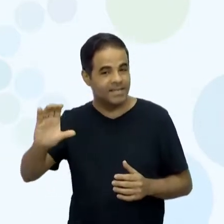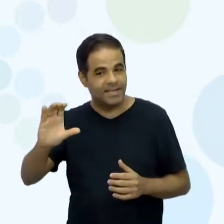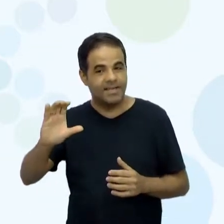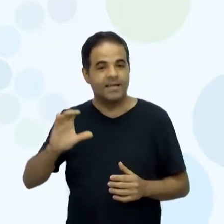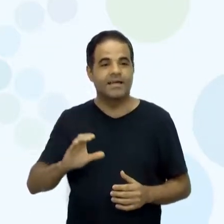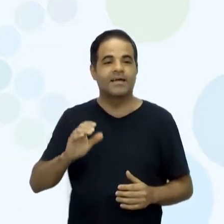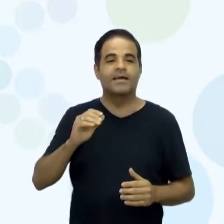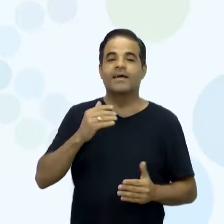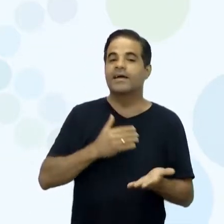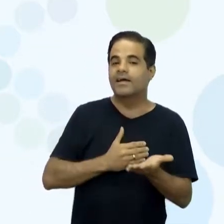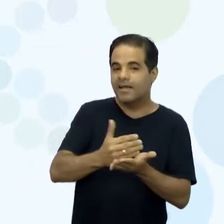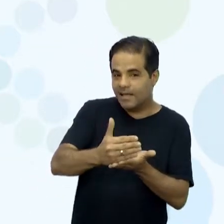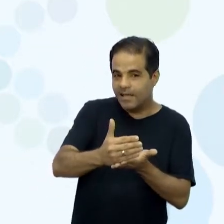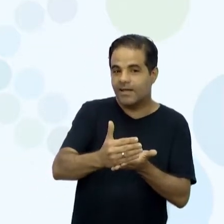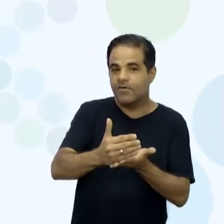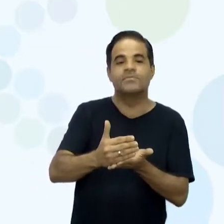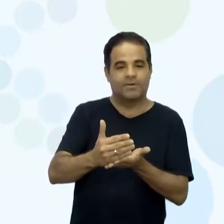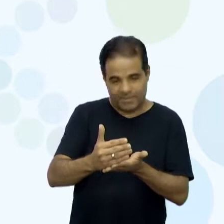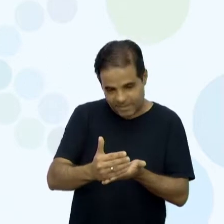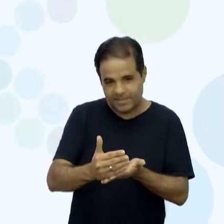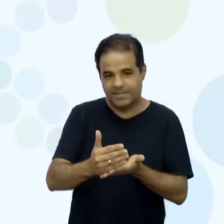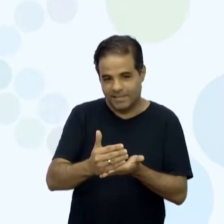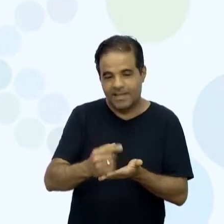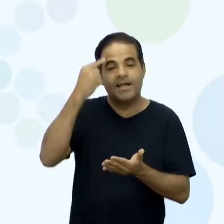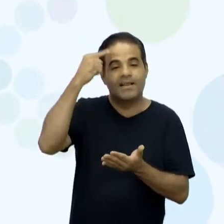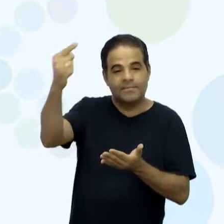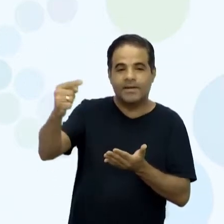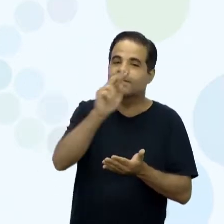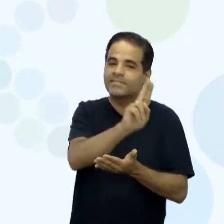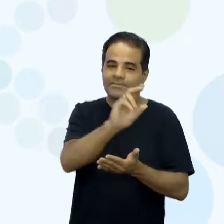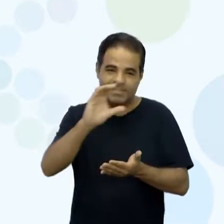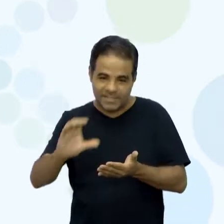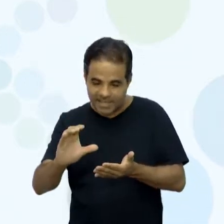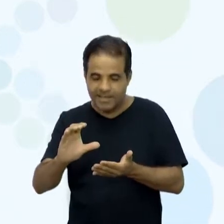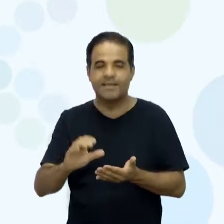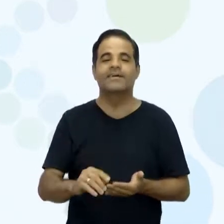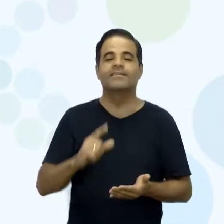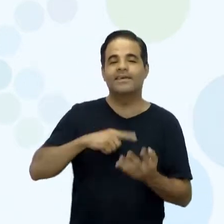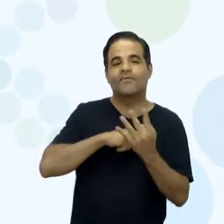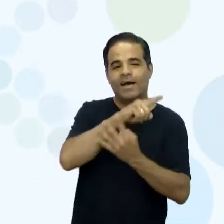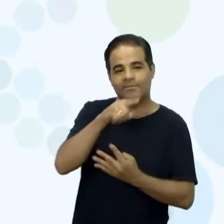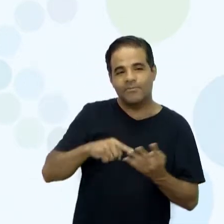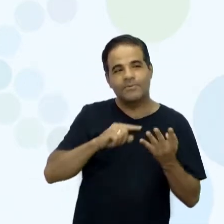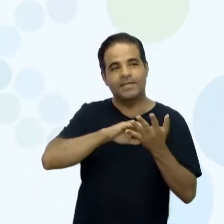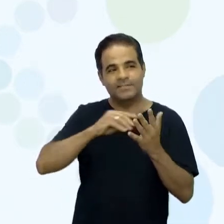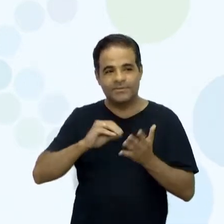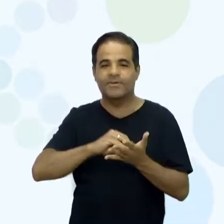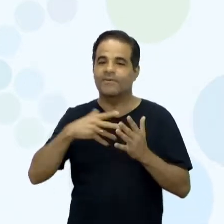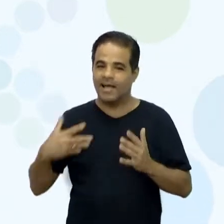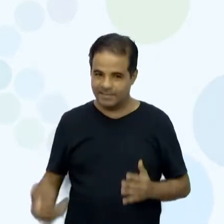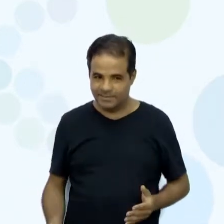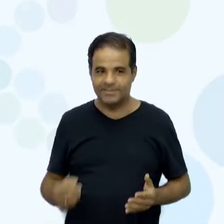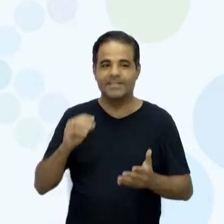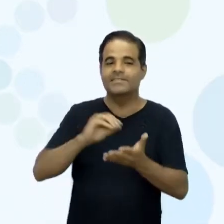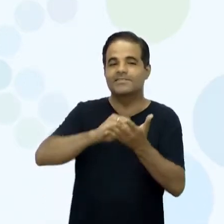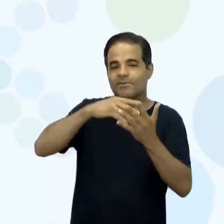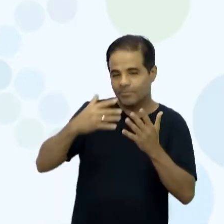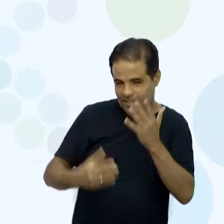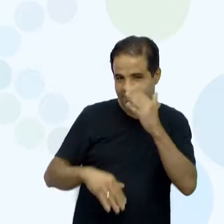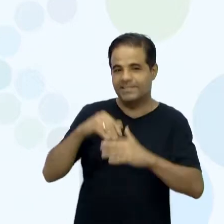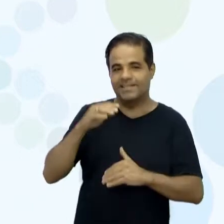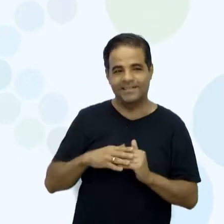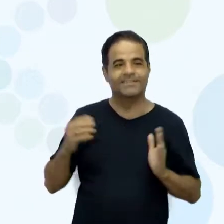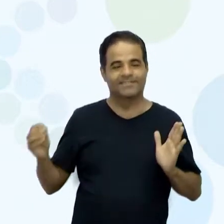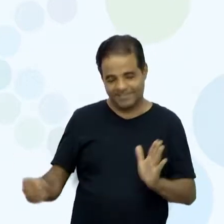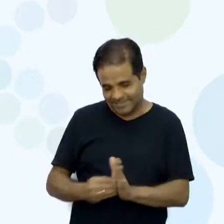eu sempre lembro, deixa eu apagar aqui, lembrando que essa UC tem 4 componentes curriculares e esses componentes aí,